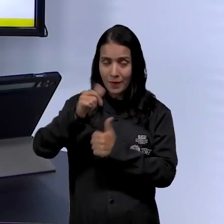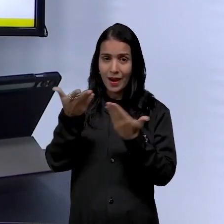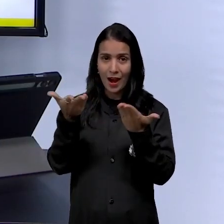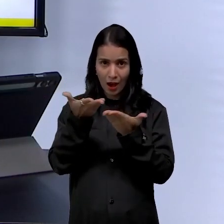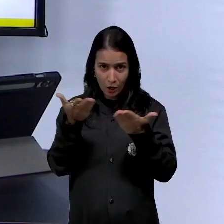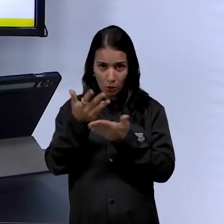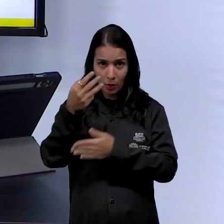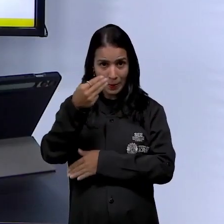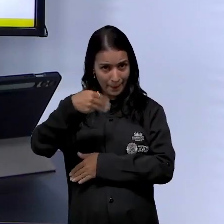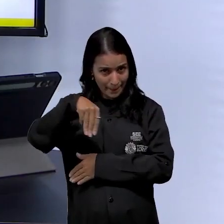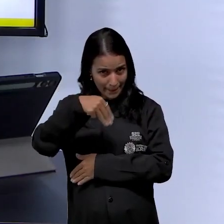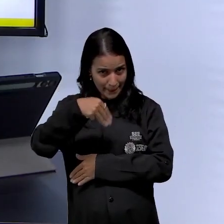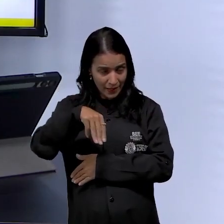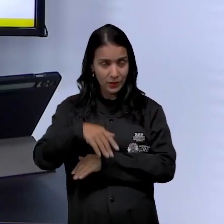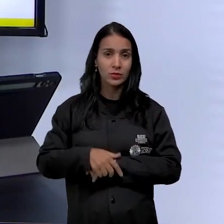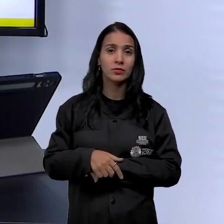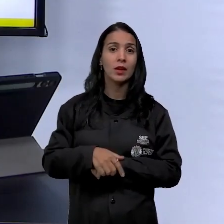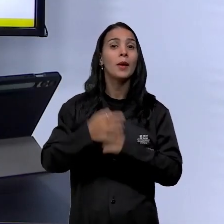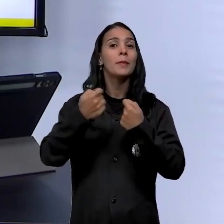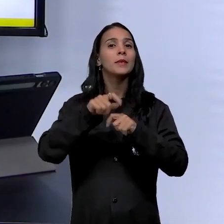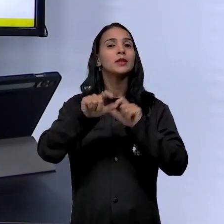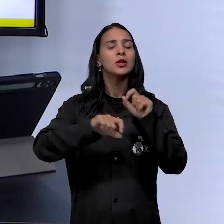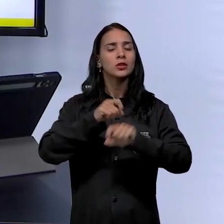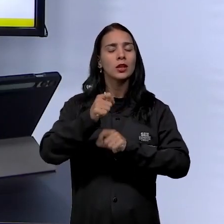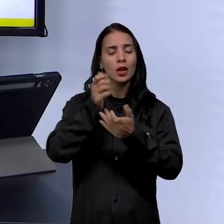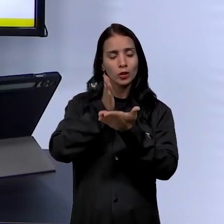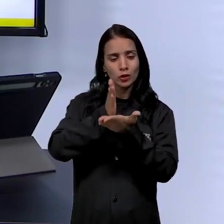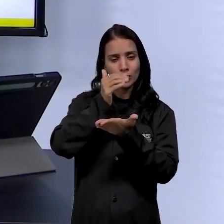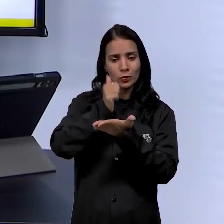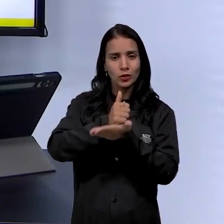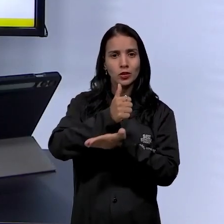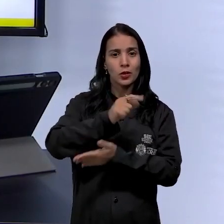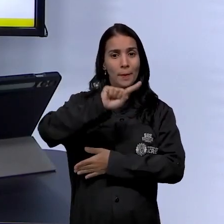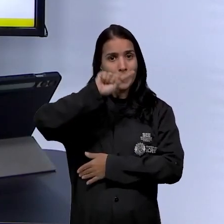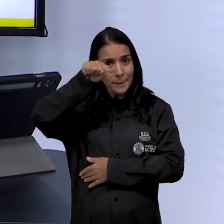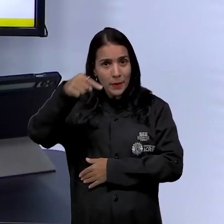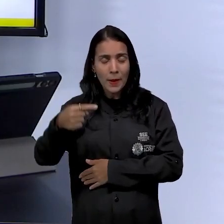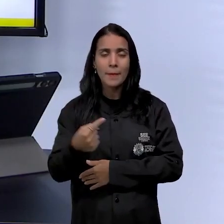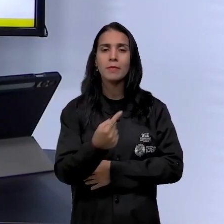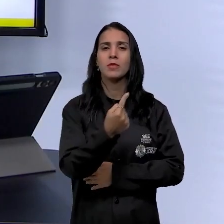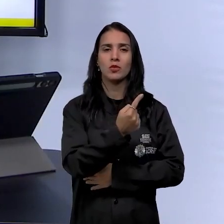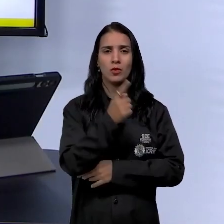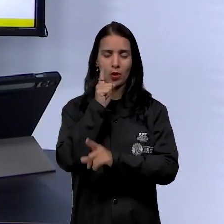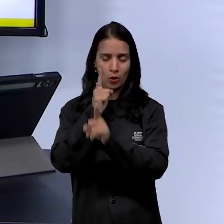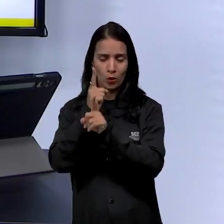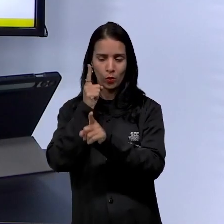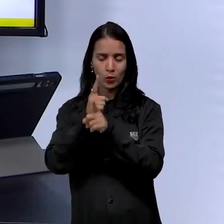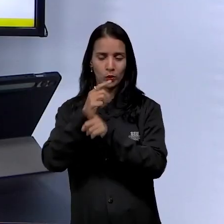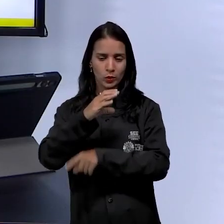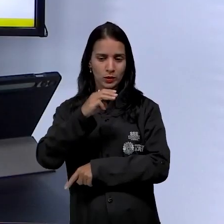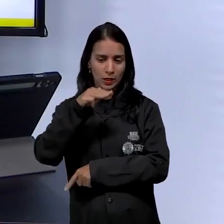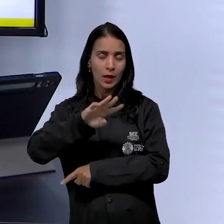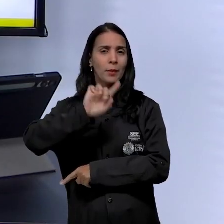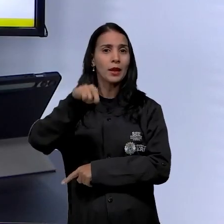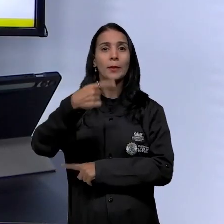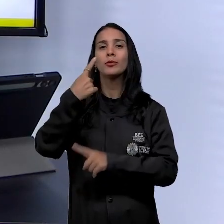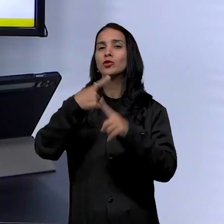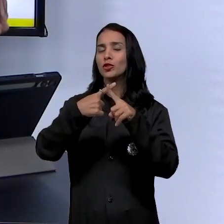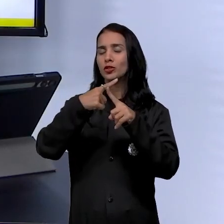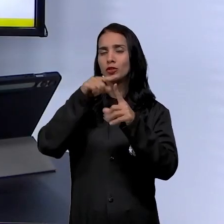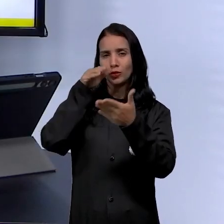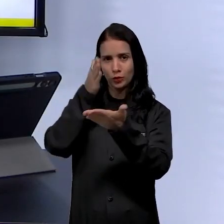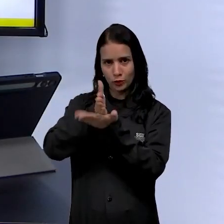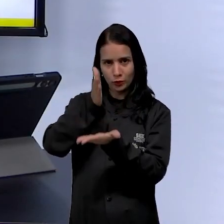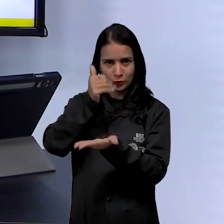metro, você divide para 1.000 para chegar em decímetros cúbicos e depois para 1.000 de novo para chegar